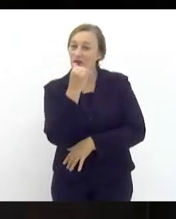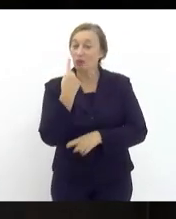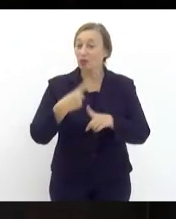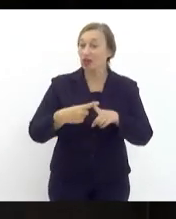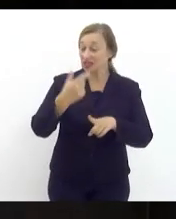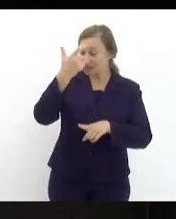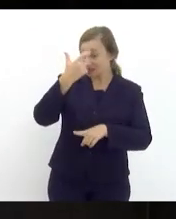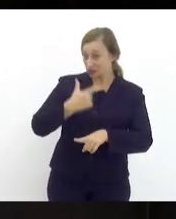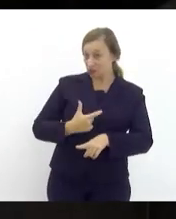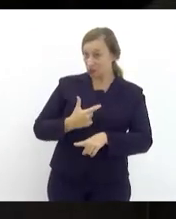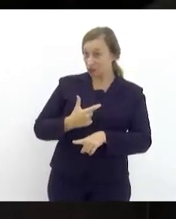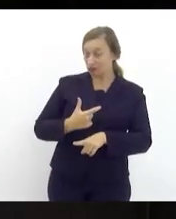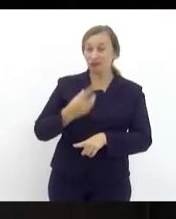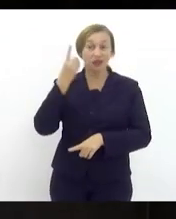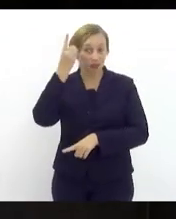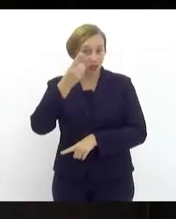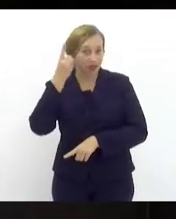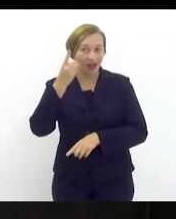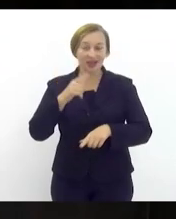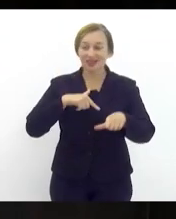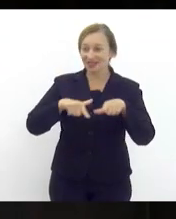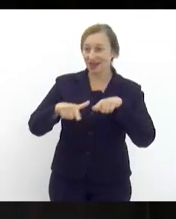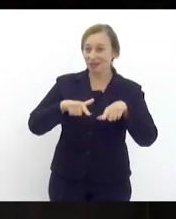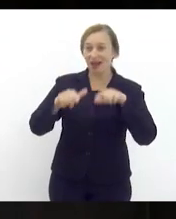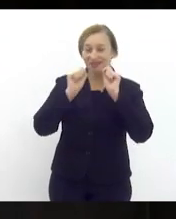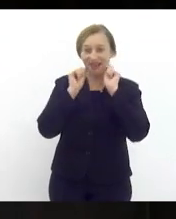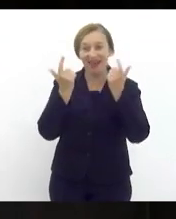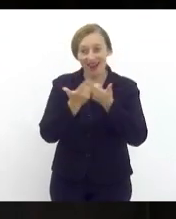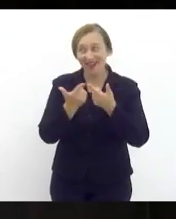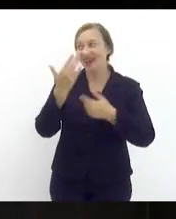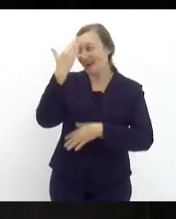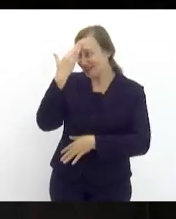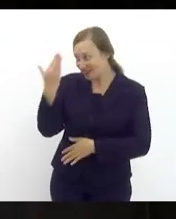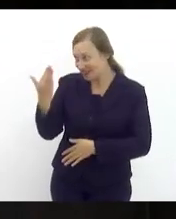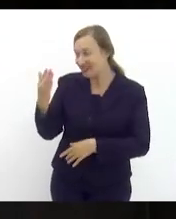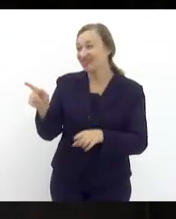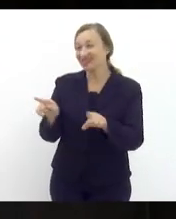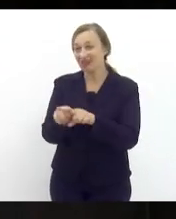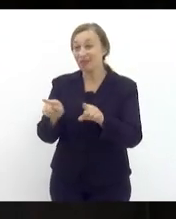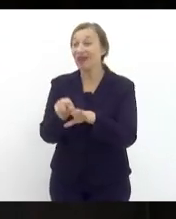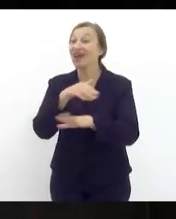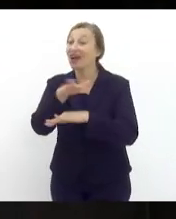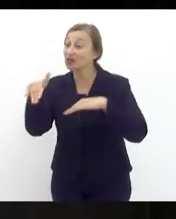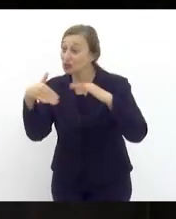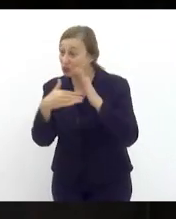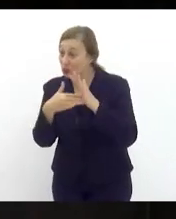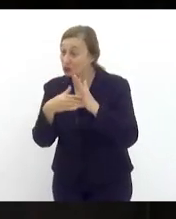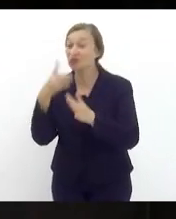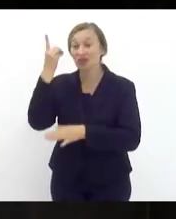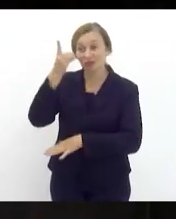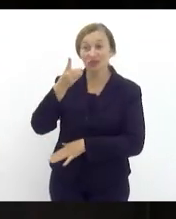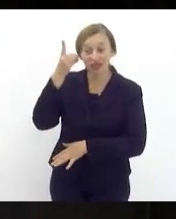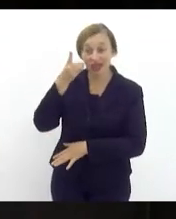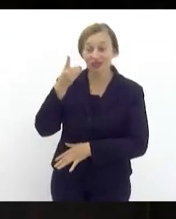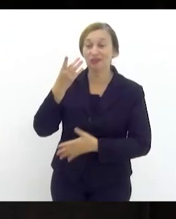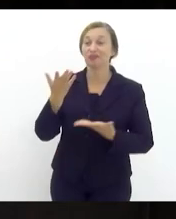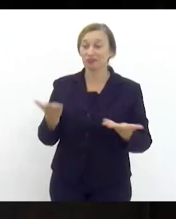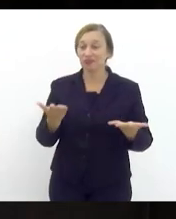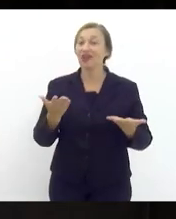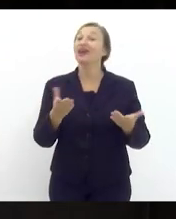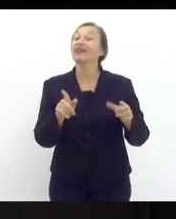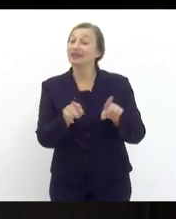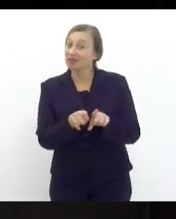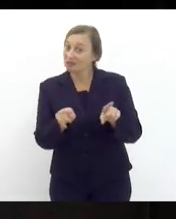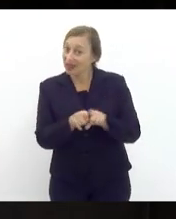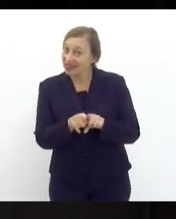Deputado e trabalho na Assembleia tem que agradecer ao Parlamento Fluminense como um todo e ao